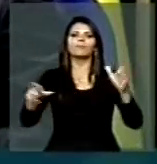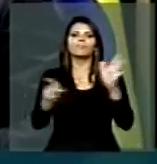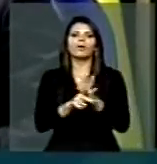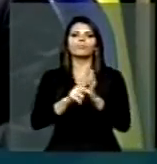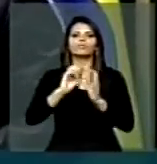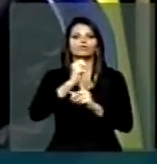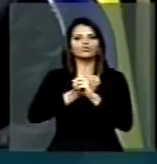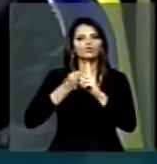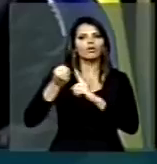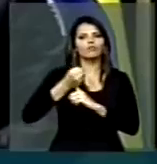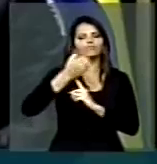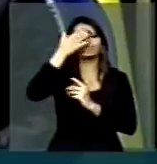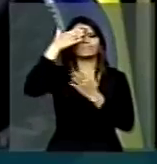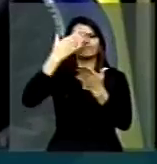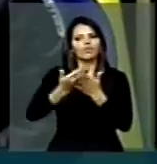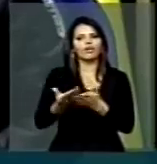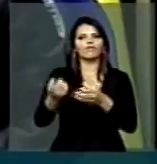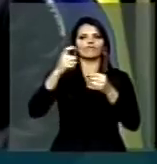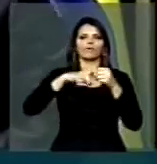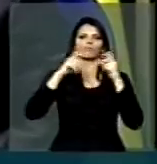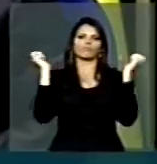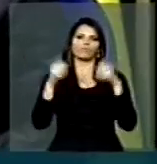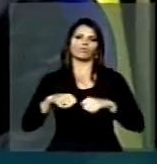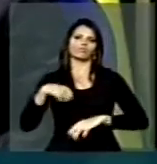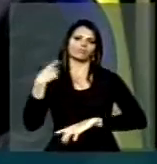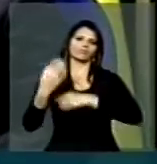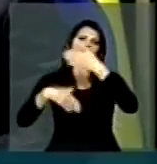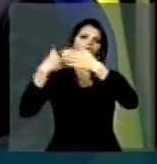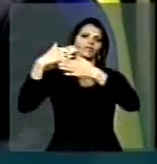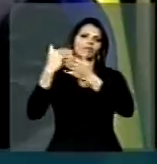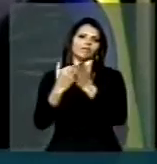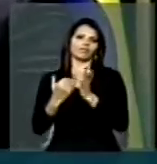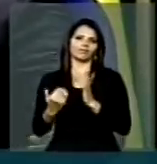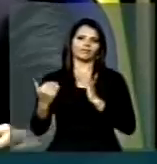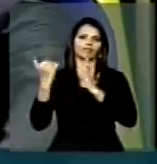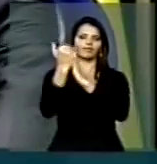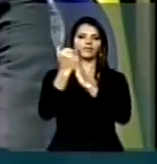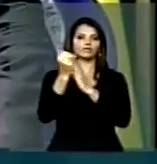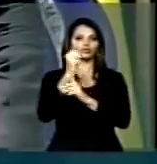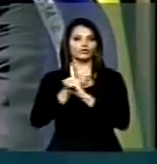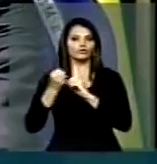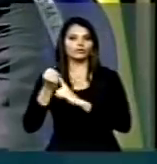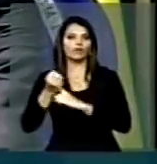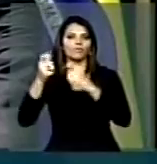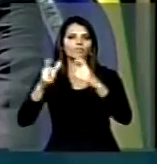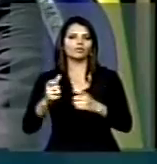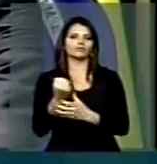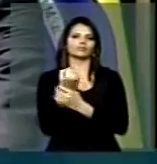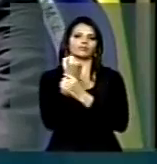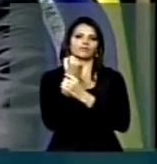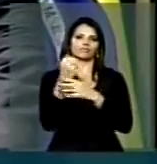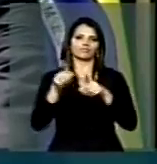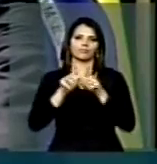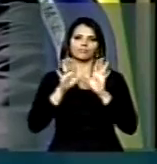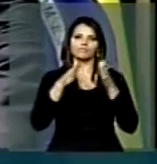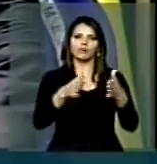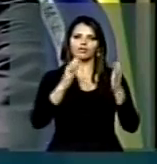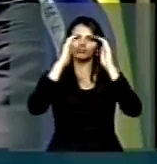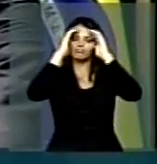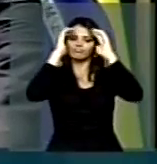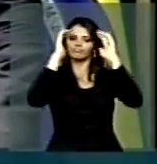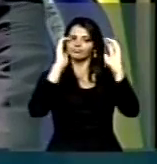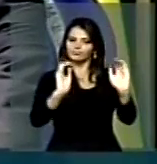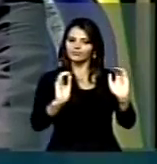restaure a fé nas possibilidades de seu próprio crescimento e ascensão social em ambiente de segurança, de participação e de